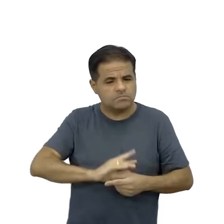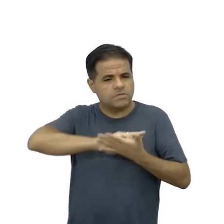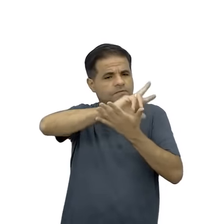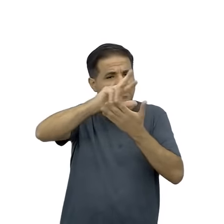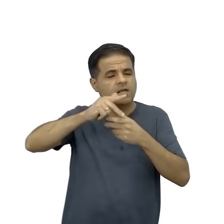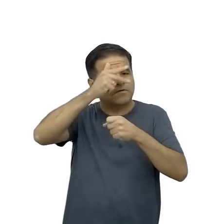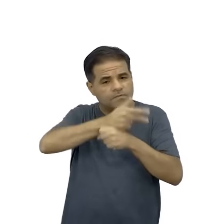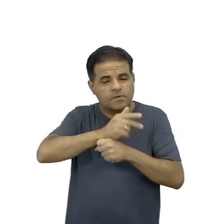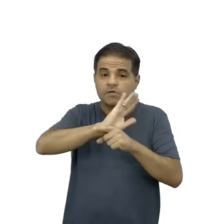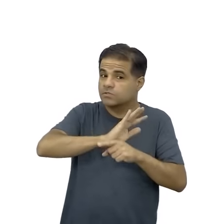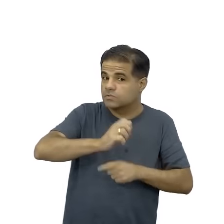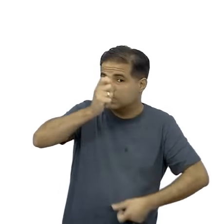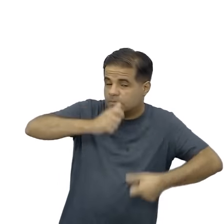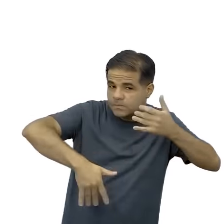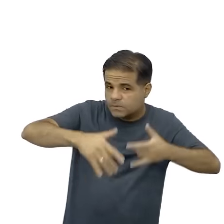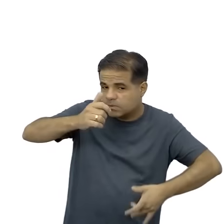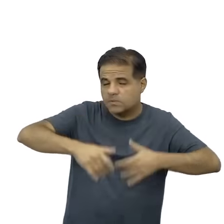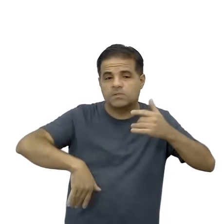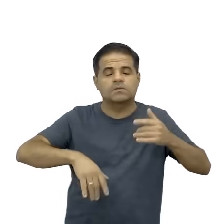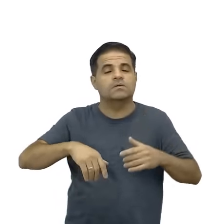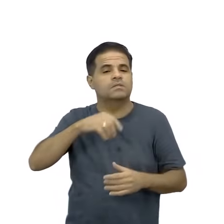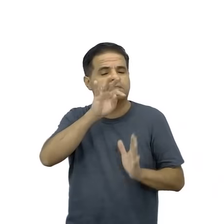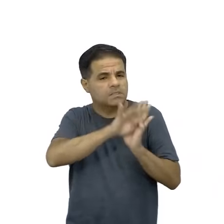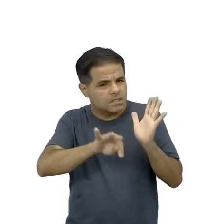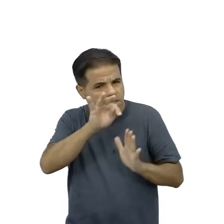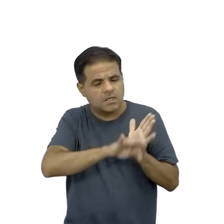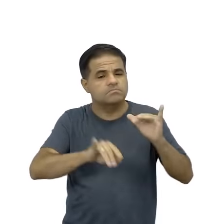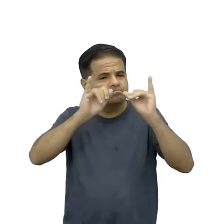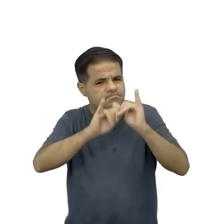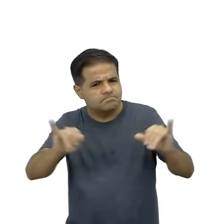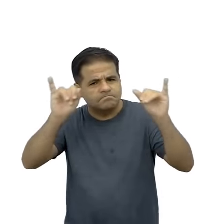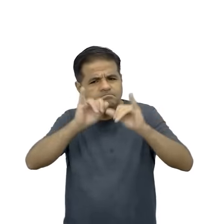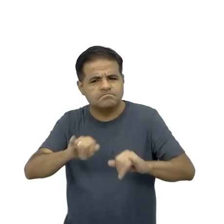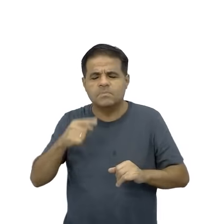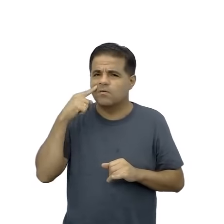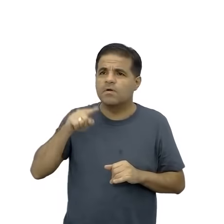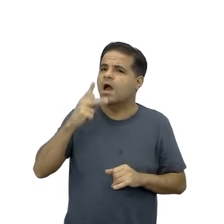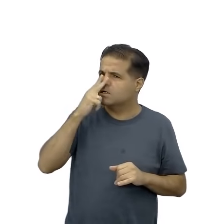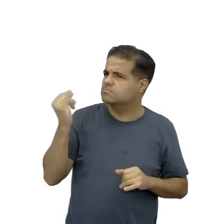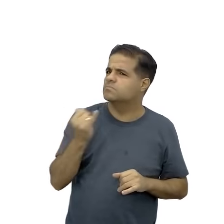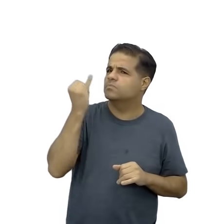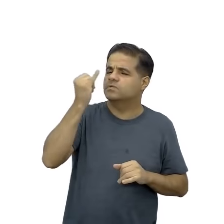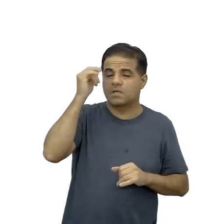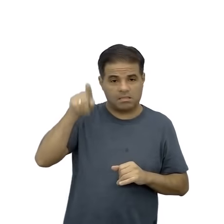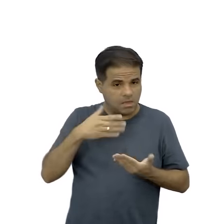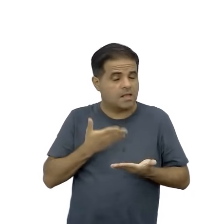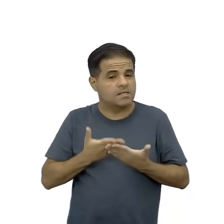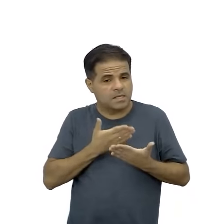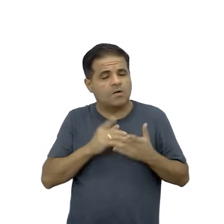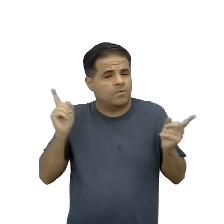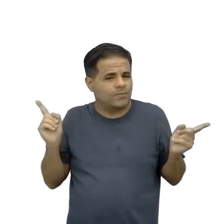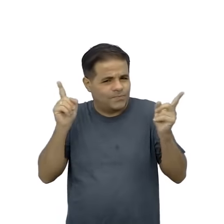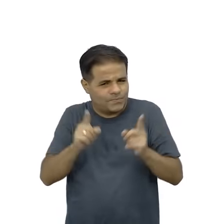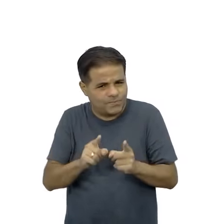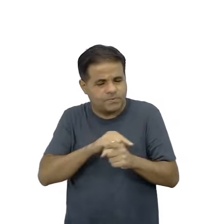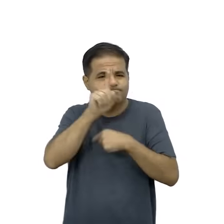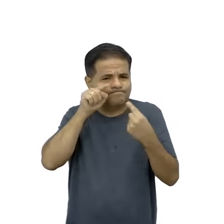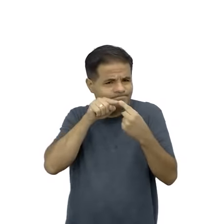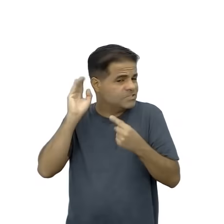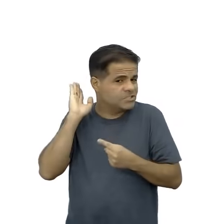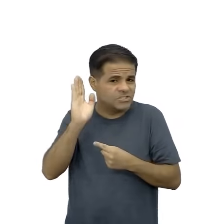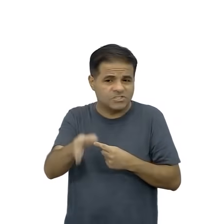que fala, por exemplo, sobre textos publicitários e eu achei muito importante aquelas aulas curtas, né, bem